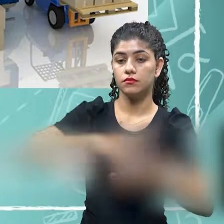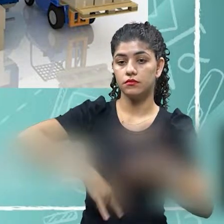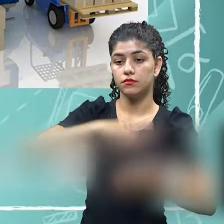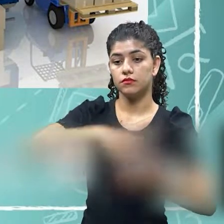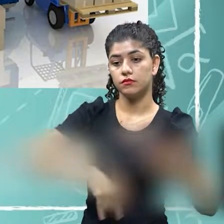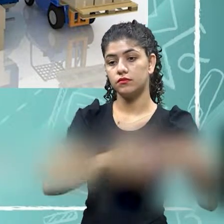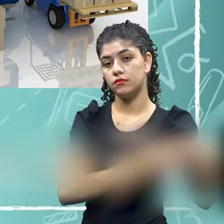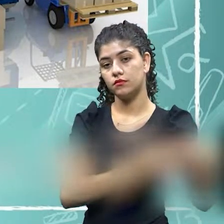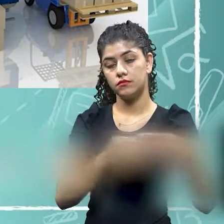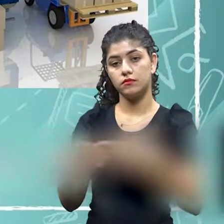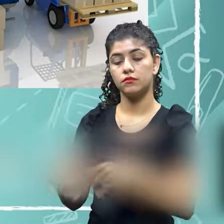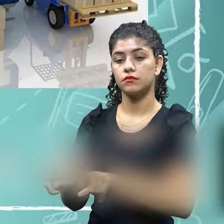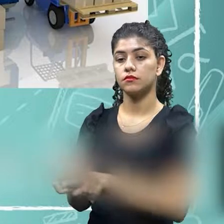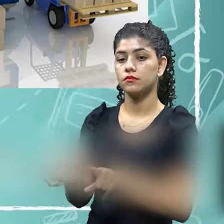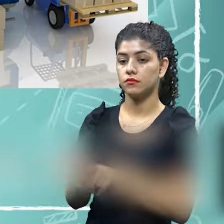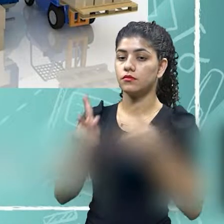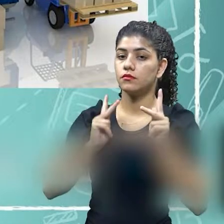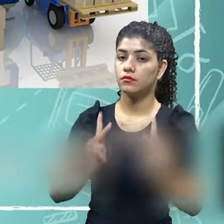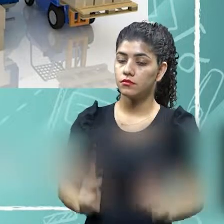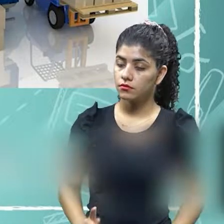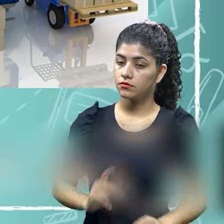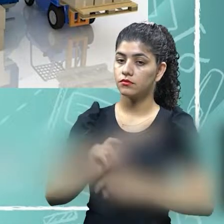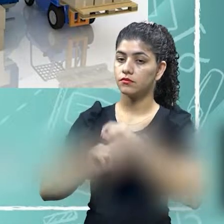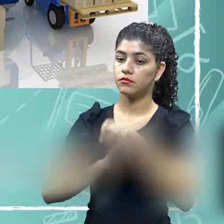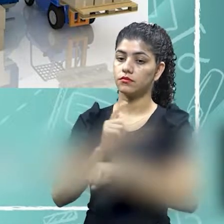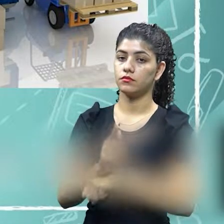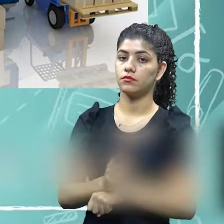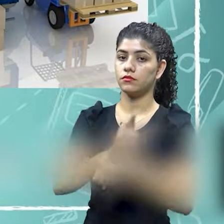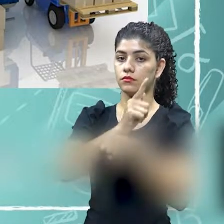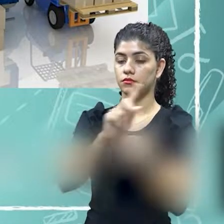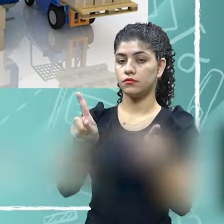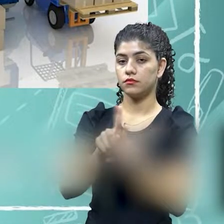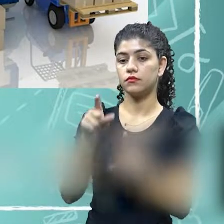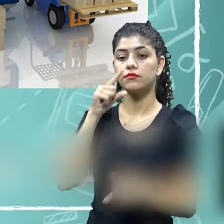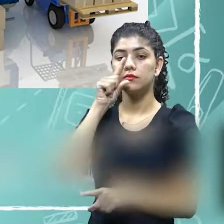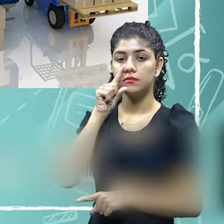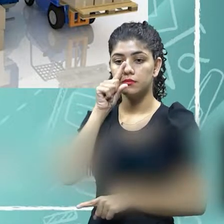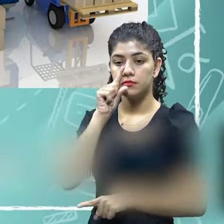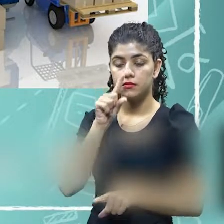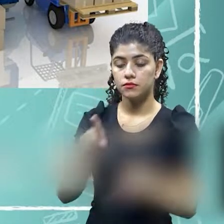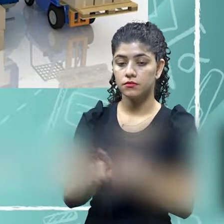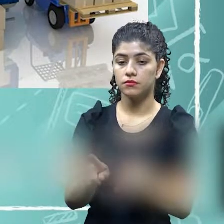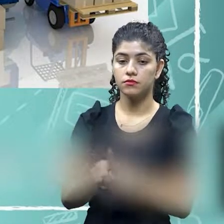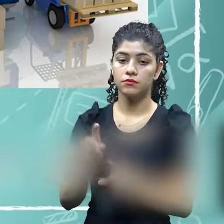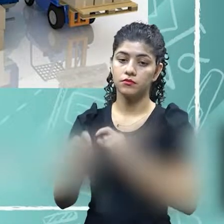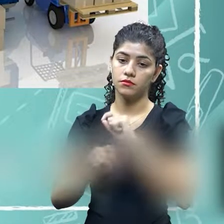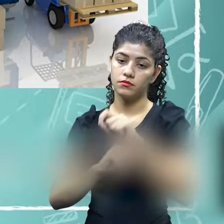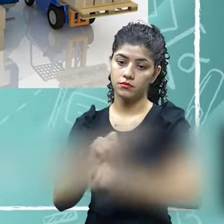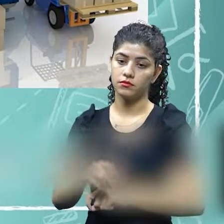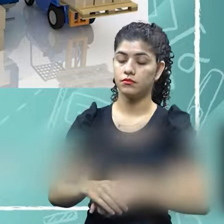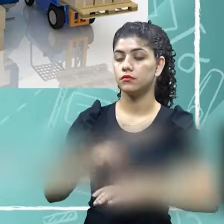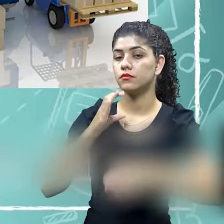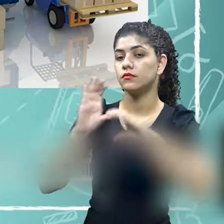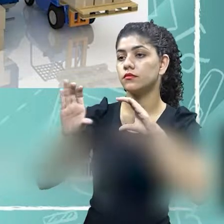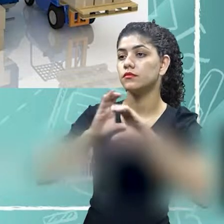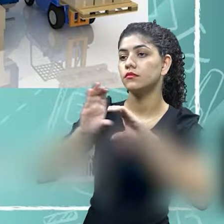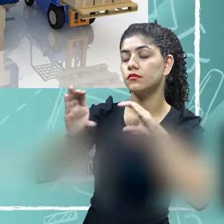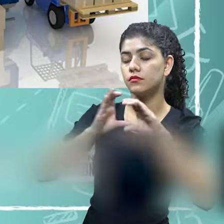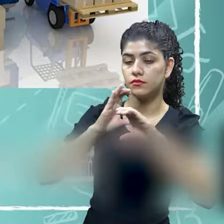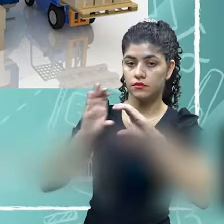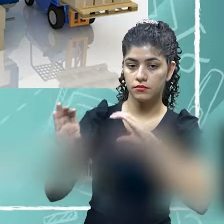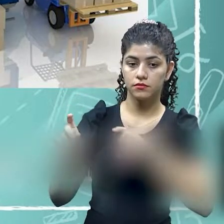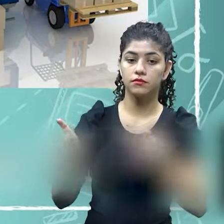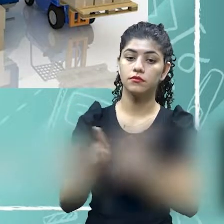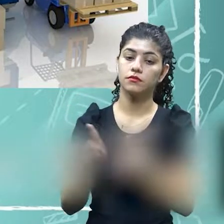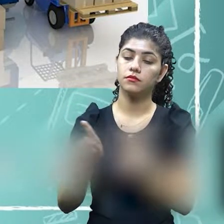de transportes, nos procedimentos aduaneiros, no gerenciamento de risco e na interlocução com os fornecedores,